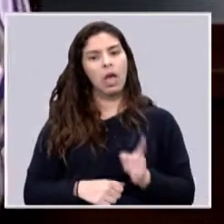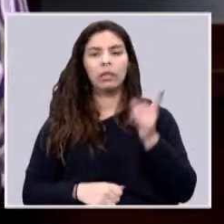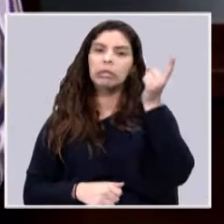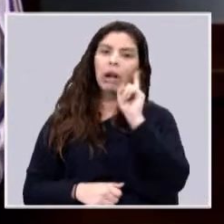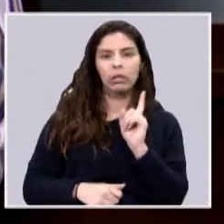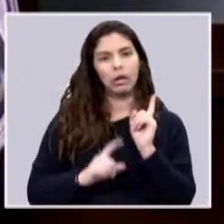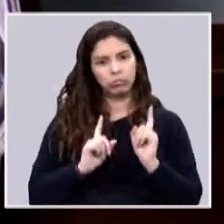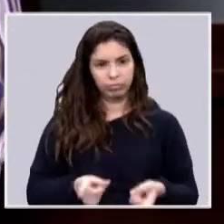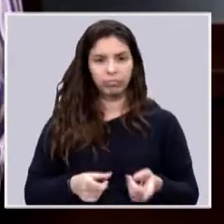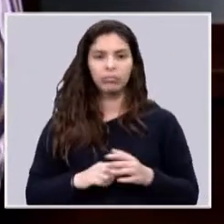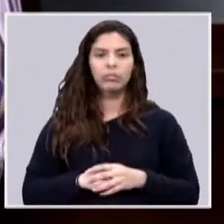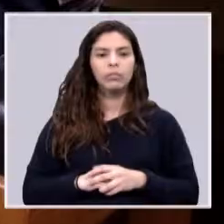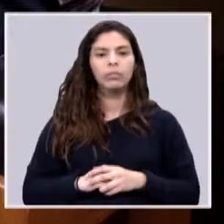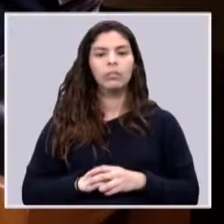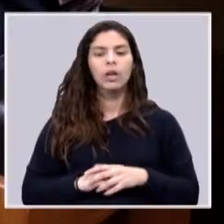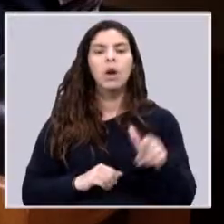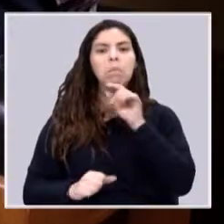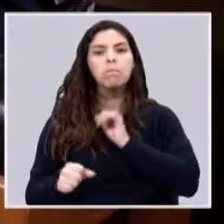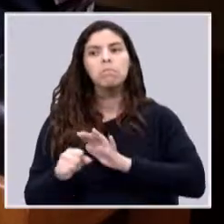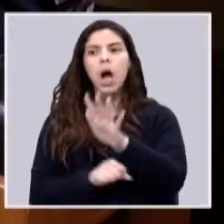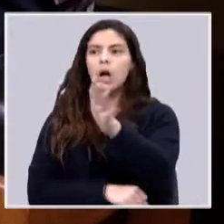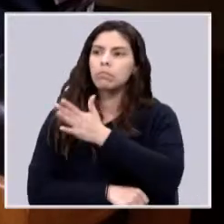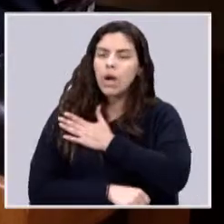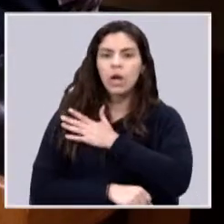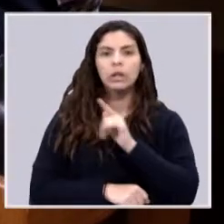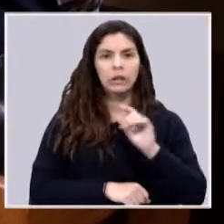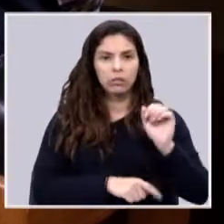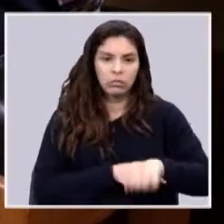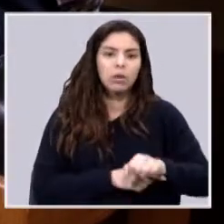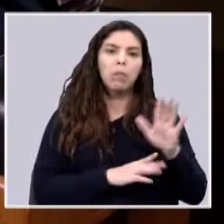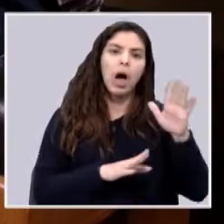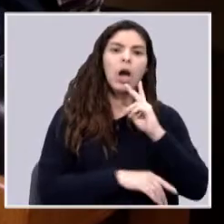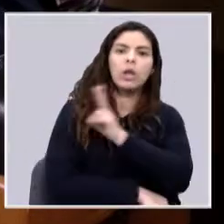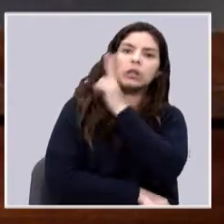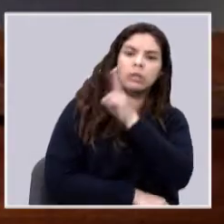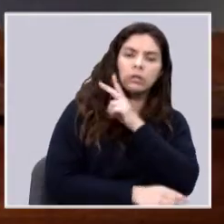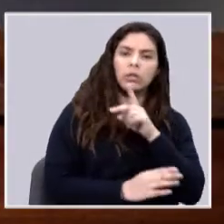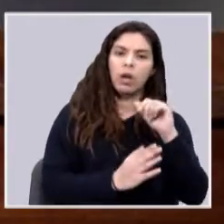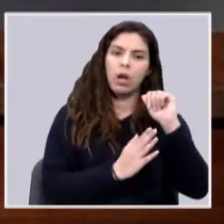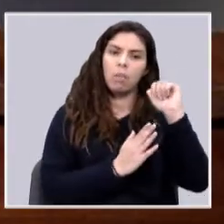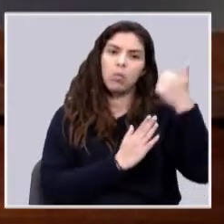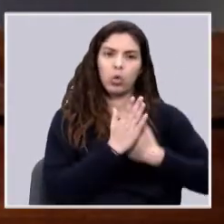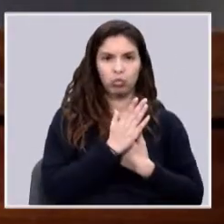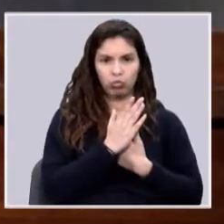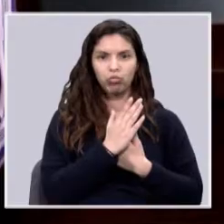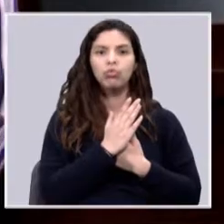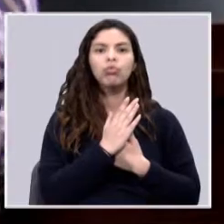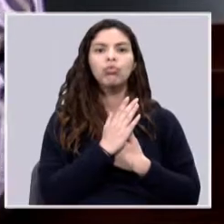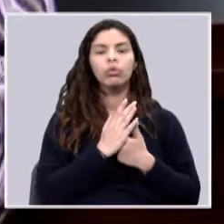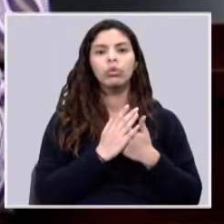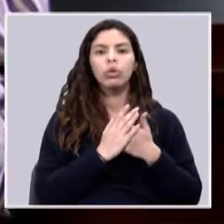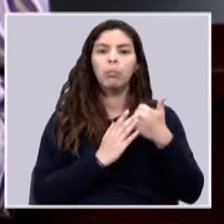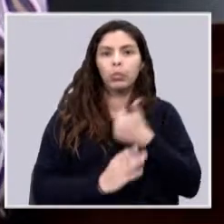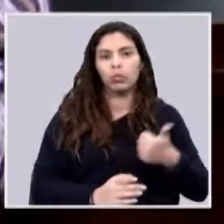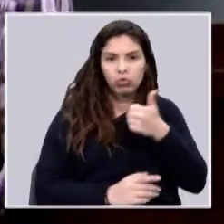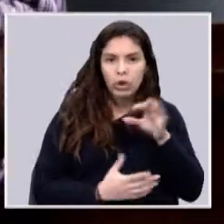mercado desde essa data. E como é que surgiu esta paixão pelo mar? Porque o João é licenciado em Biologia Marinha, sempre esteve ligado ao meio? Desde